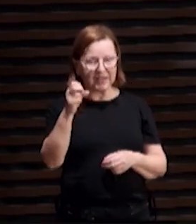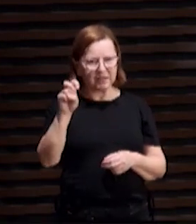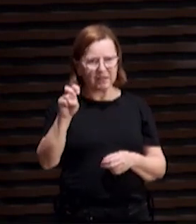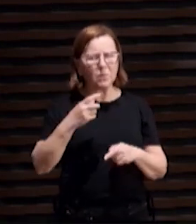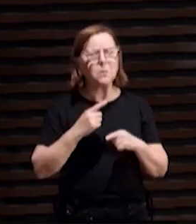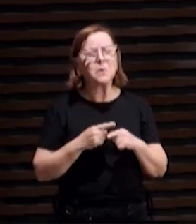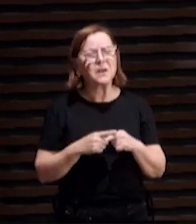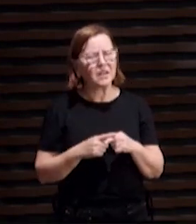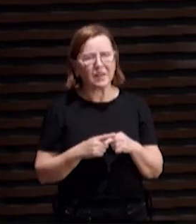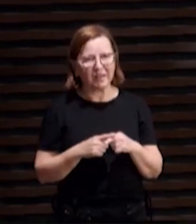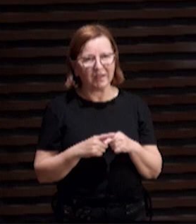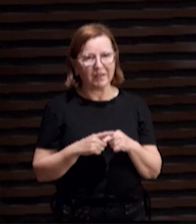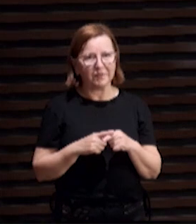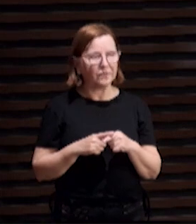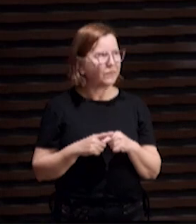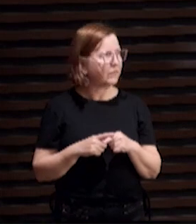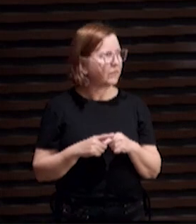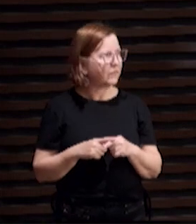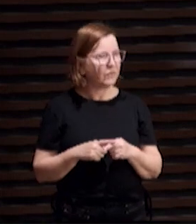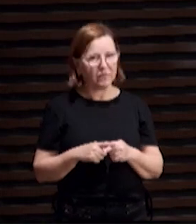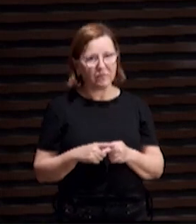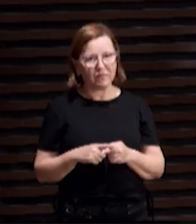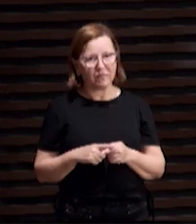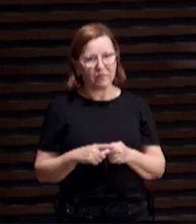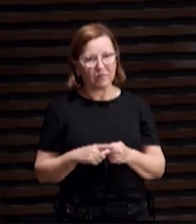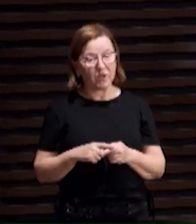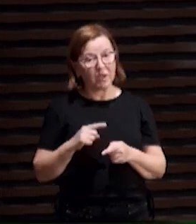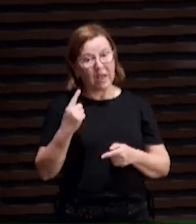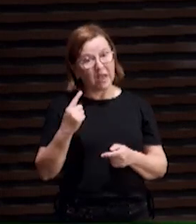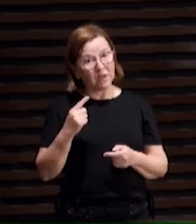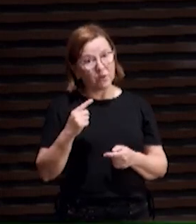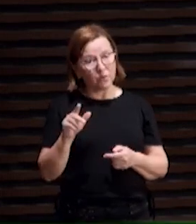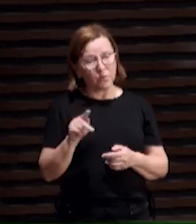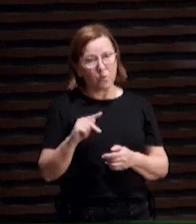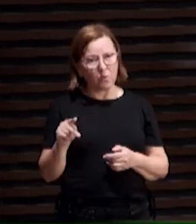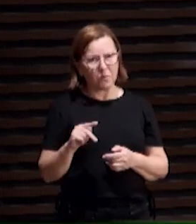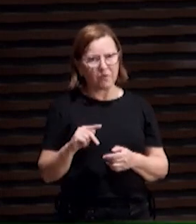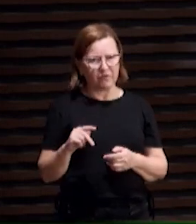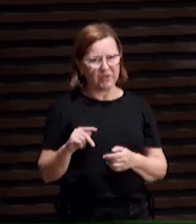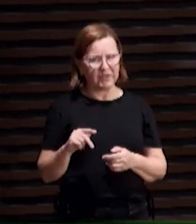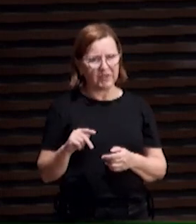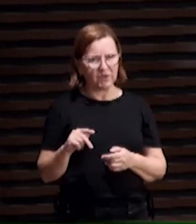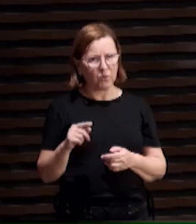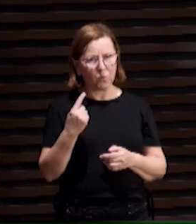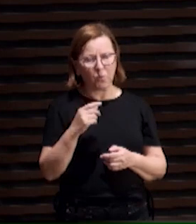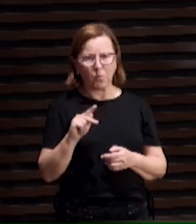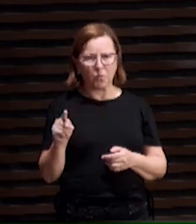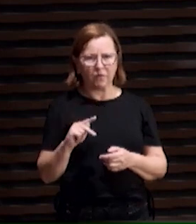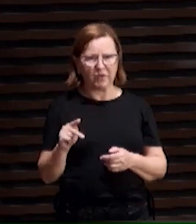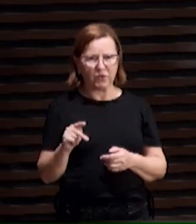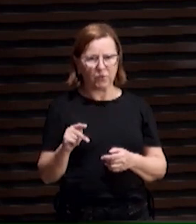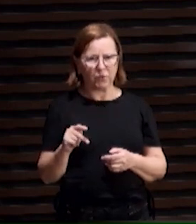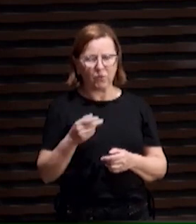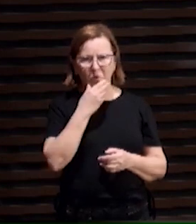aí? Até que um professor do MIT, de Harvard,